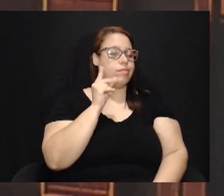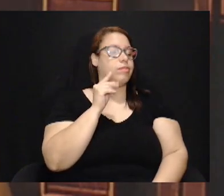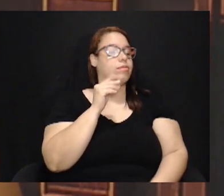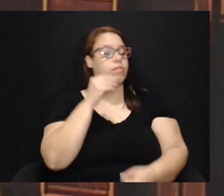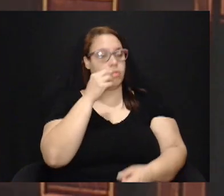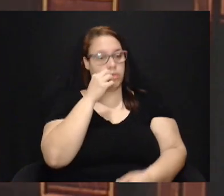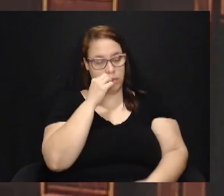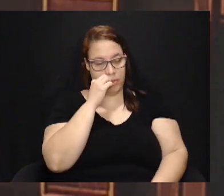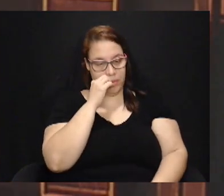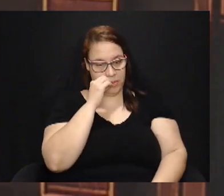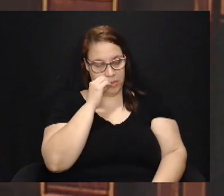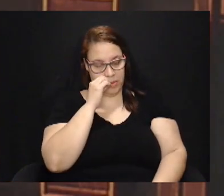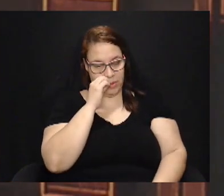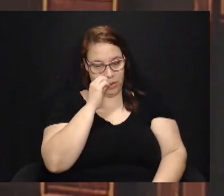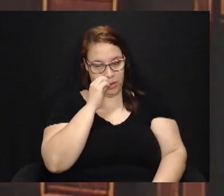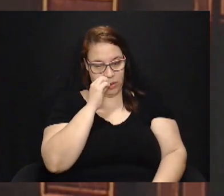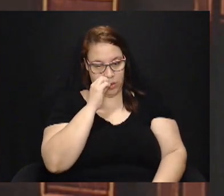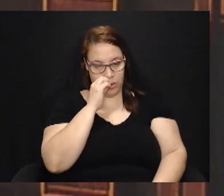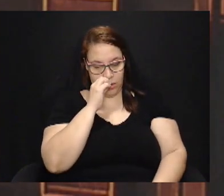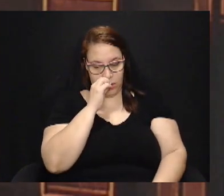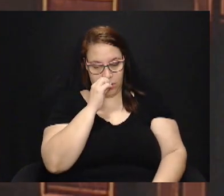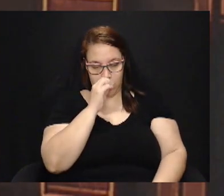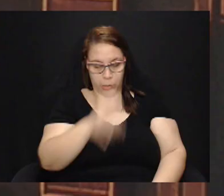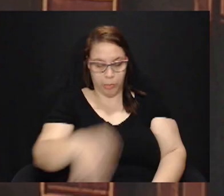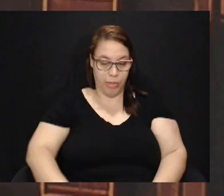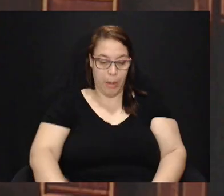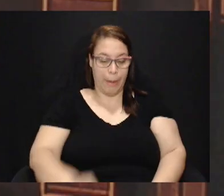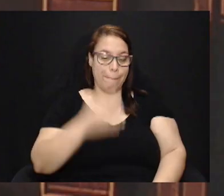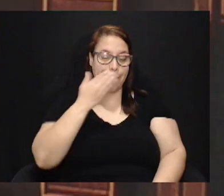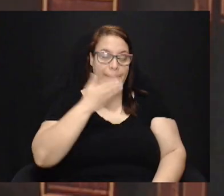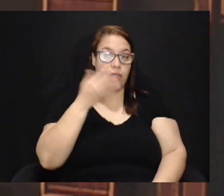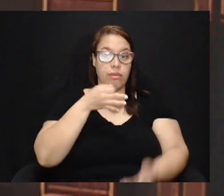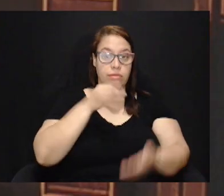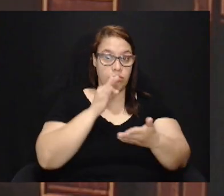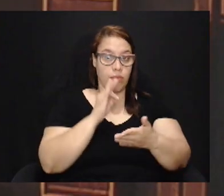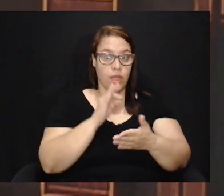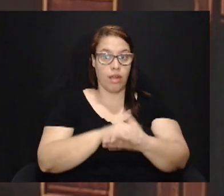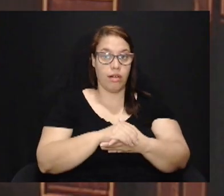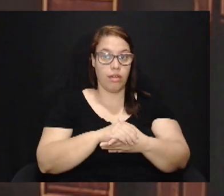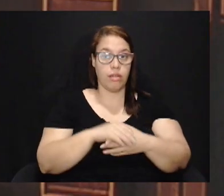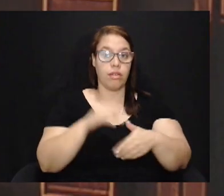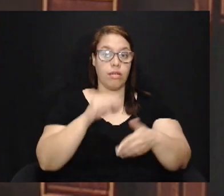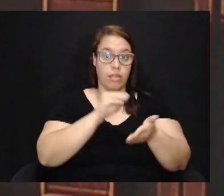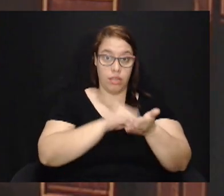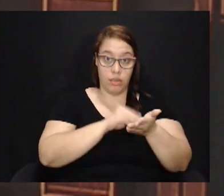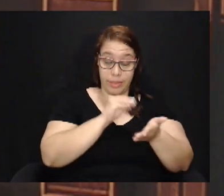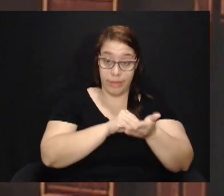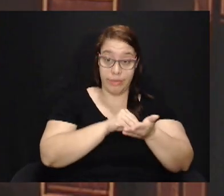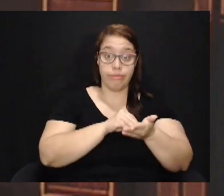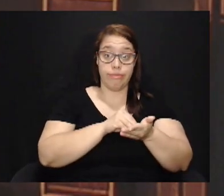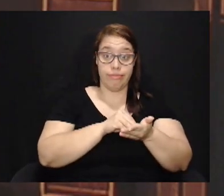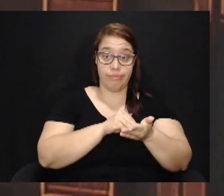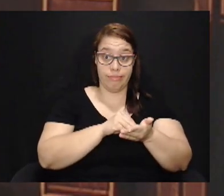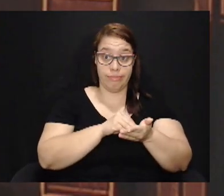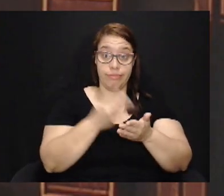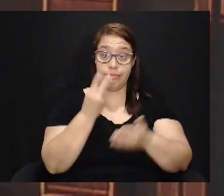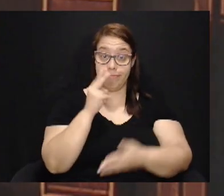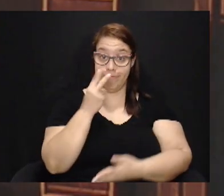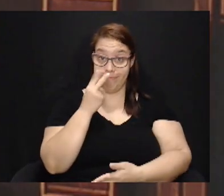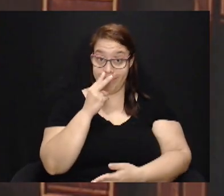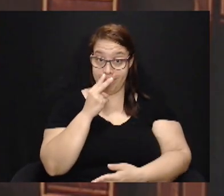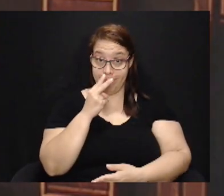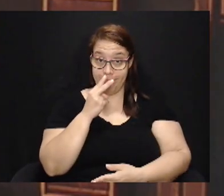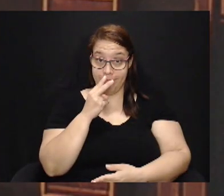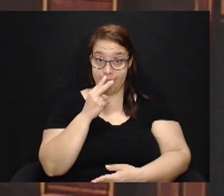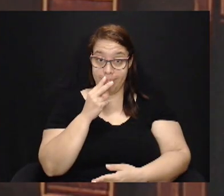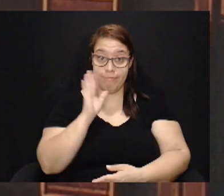aquele excesso de açúcar no café já não faça tanta mais falta. Né? O segundo motivo é a liberação